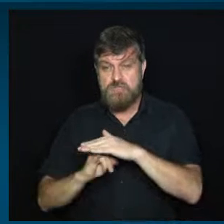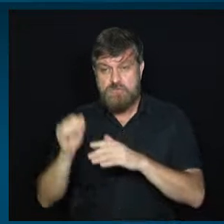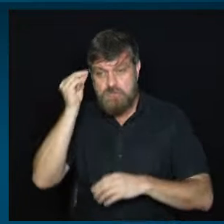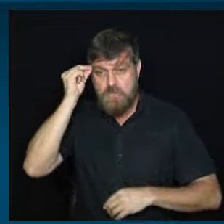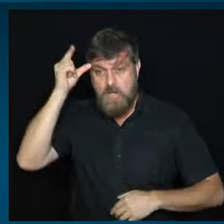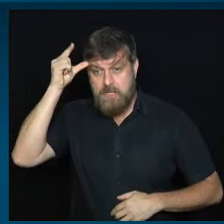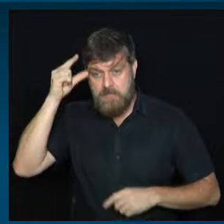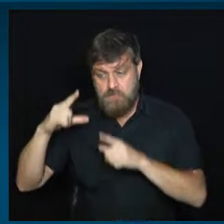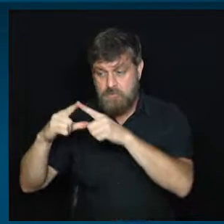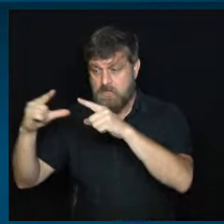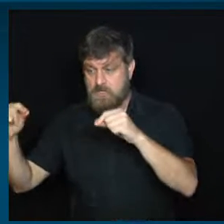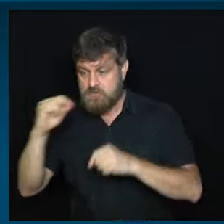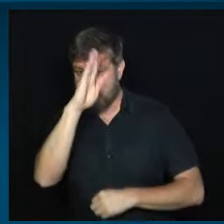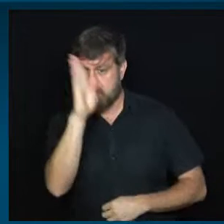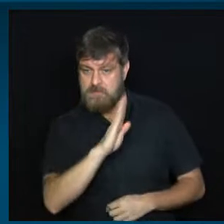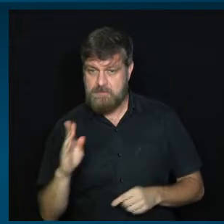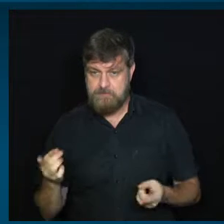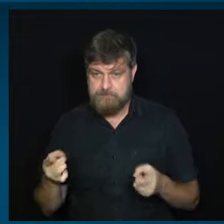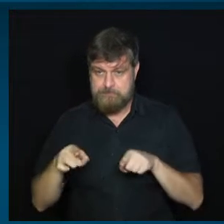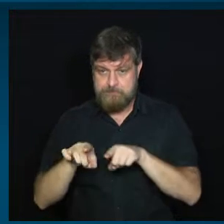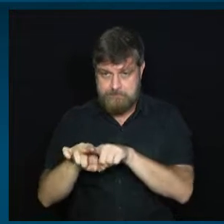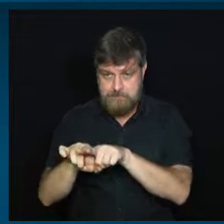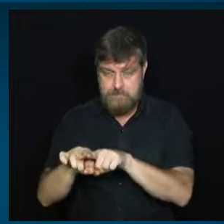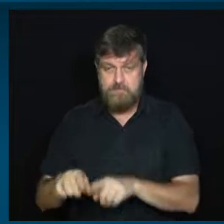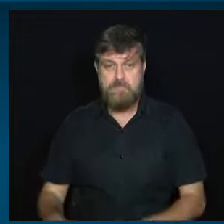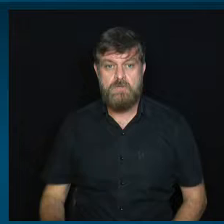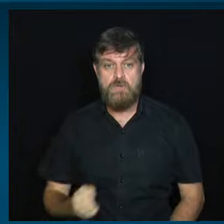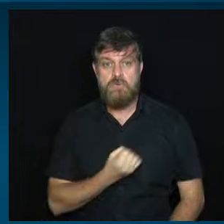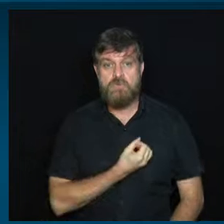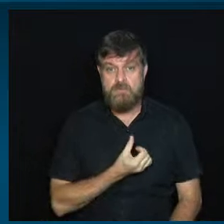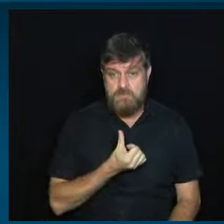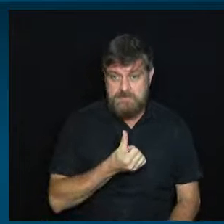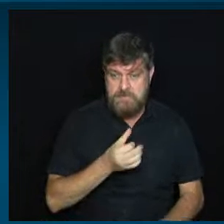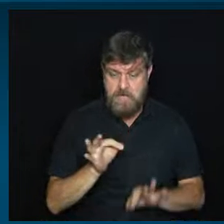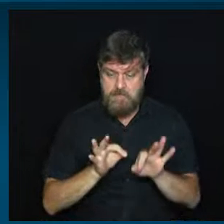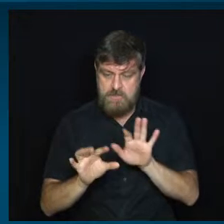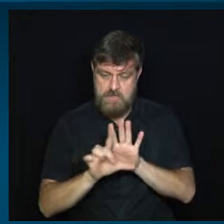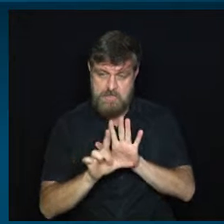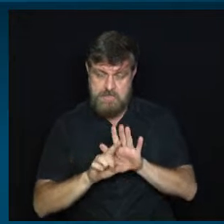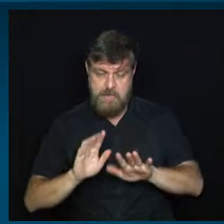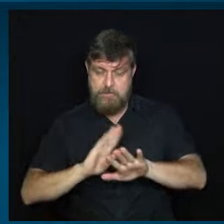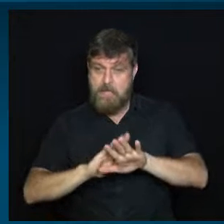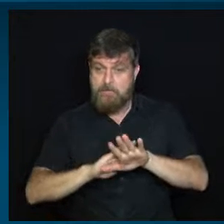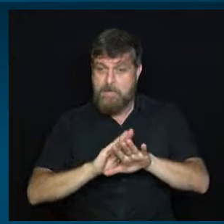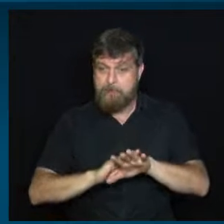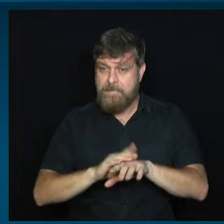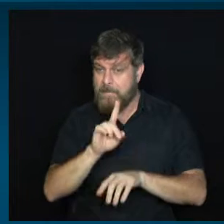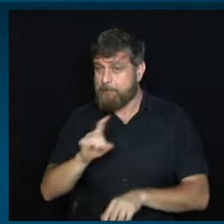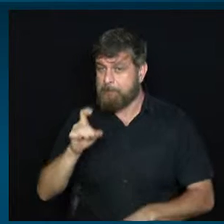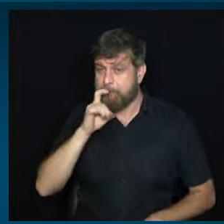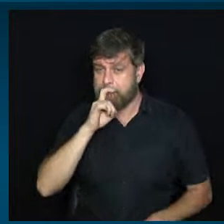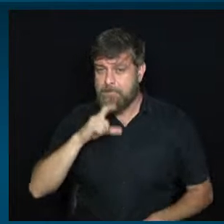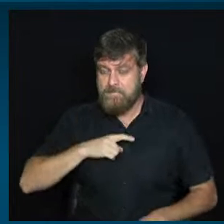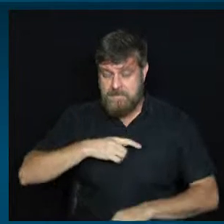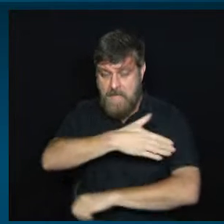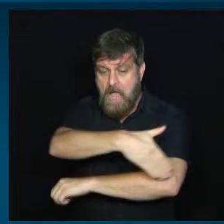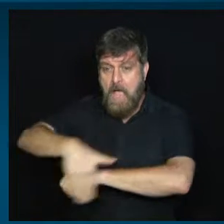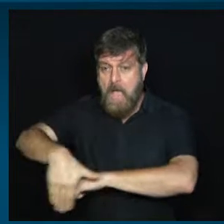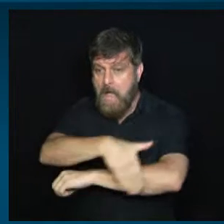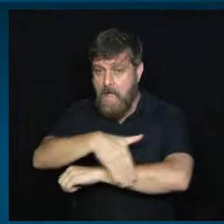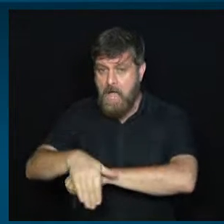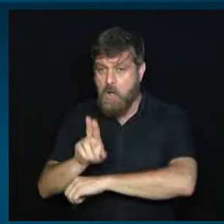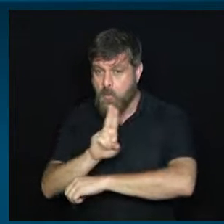Nipo Brasileiro de Campinas. O item 6 é o projeto de lei de autoria do vereador Zé Carlos, que denomina Rua